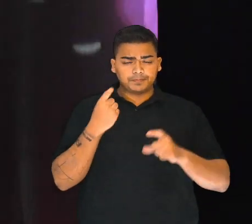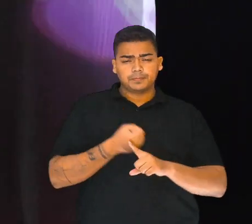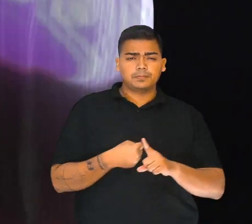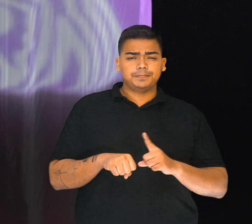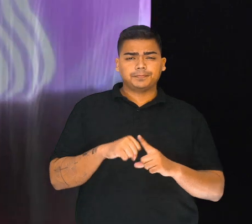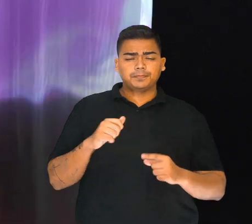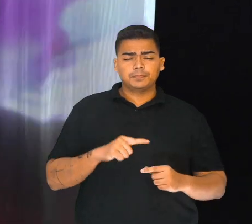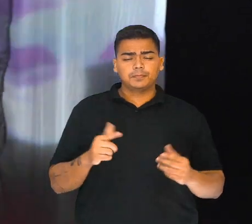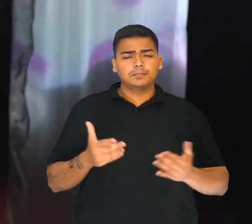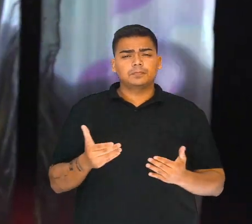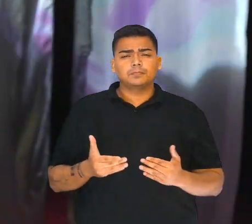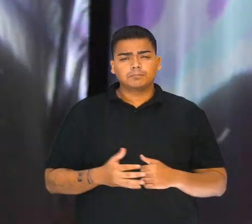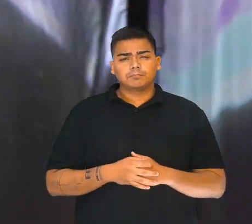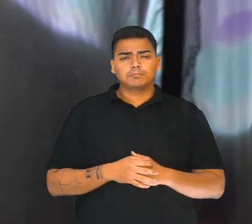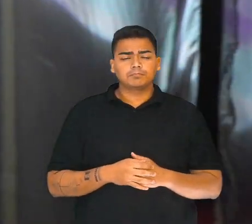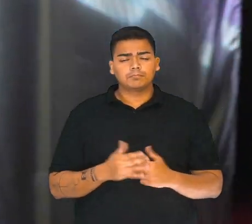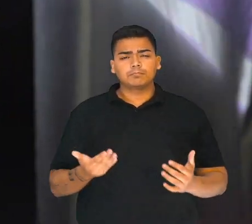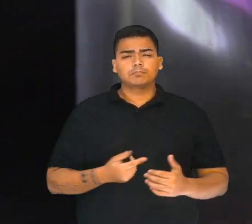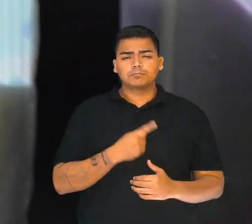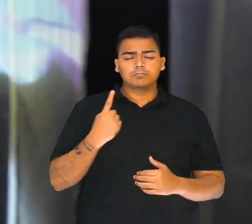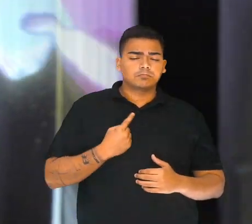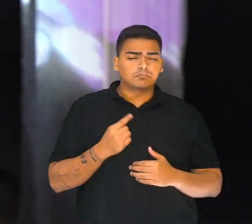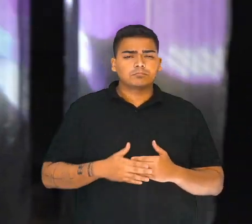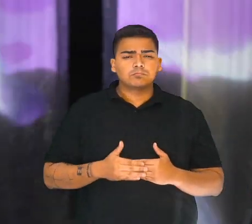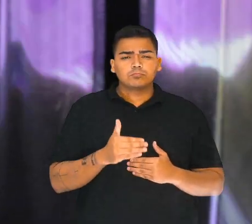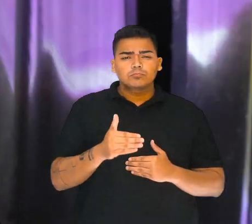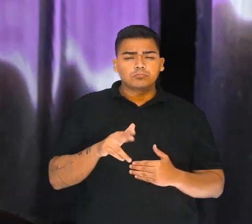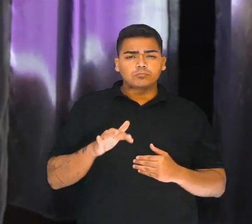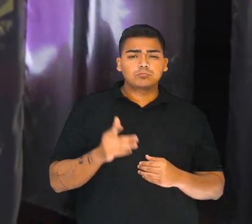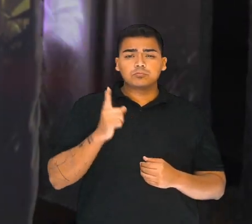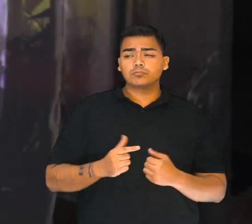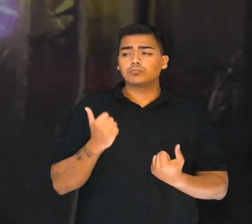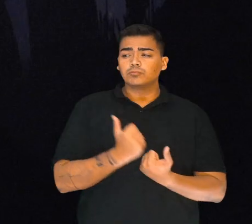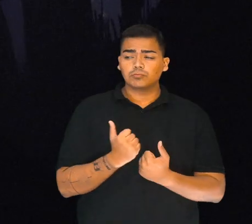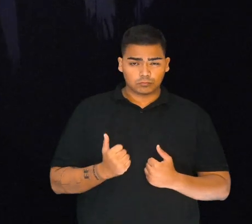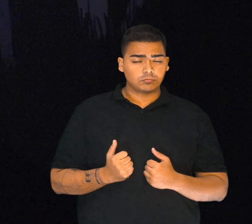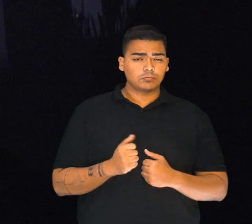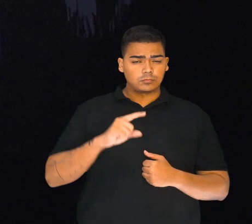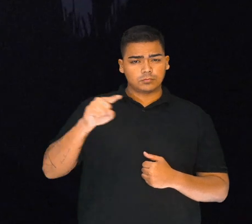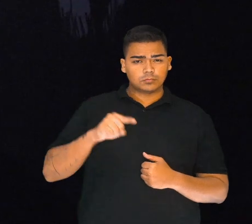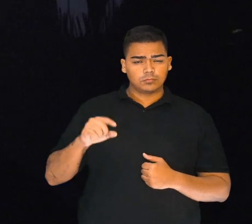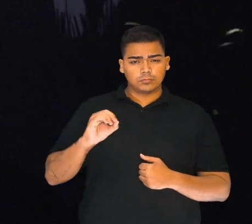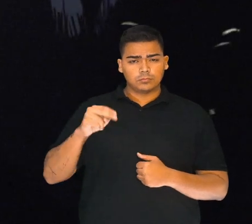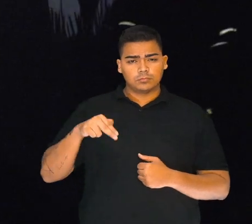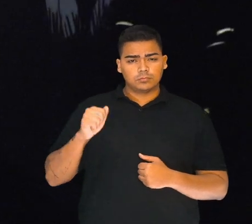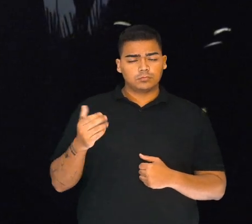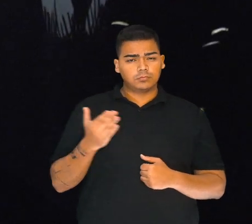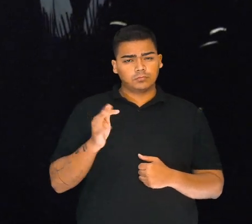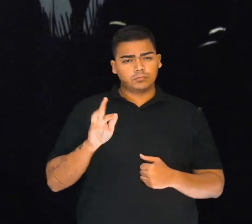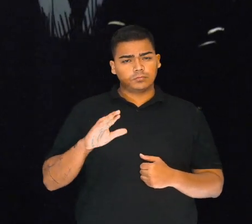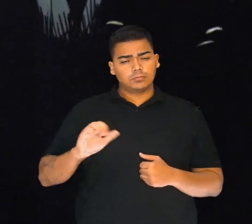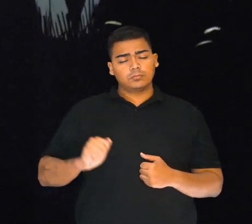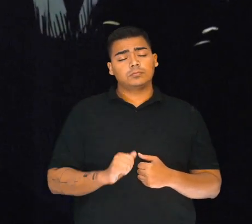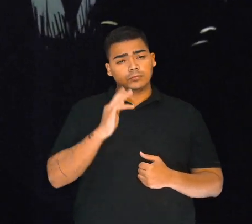nossa sociedade tem hoje de qual vai ser a nossa próxima onda, o que é que vai substituir o modelo da Zona Franca. E aí